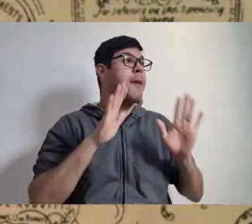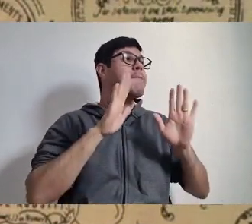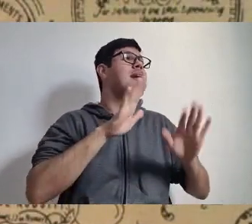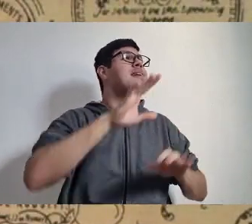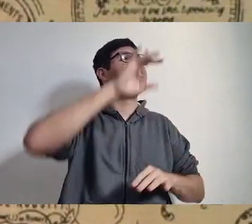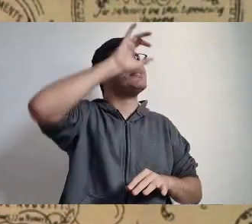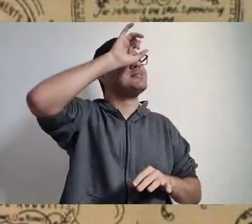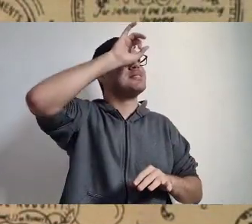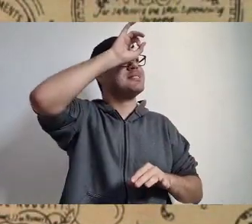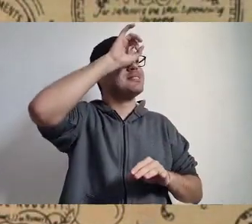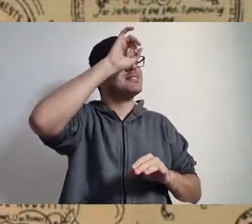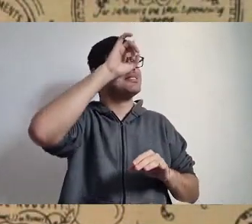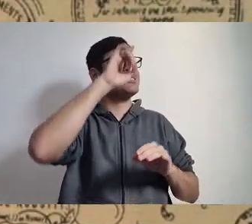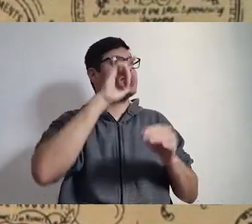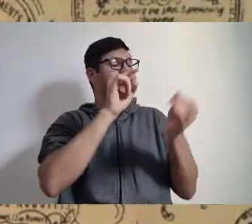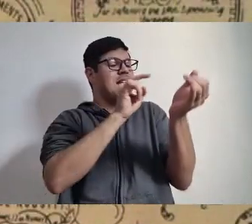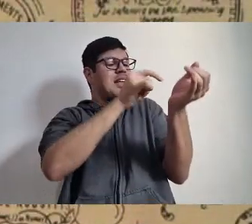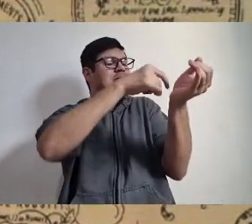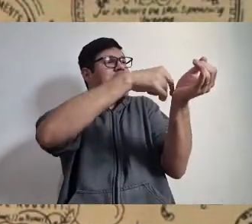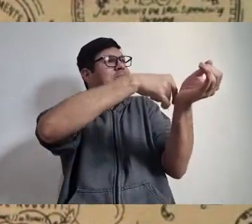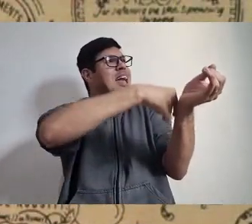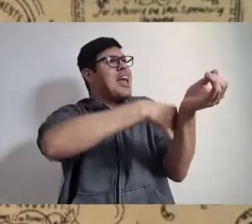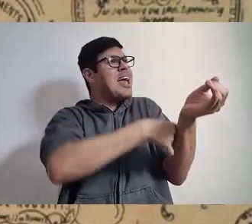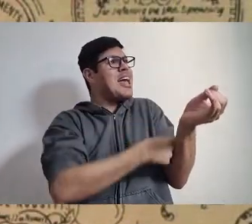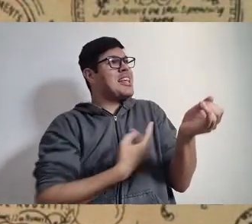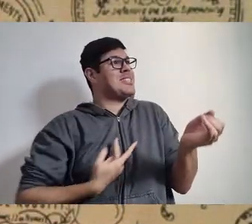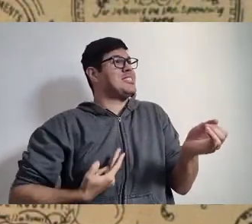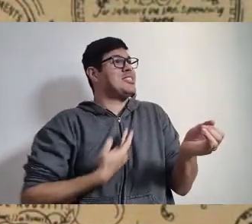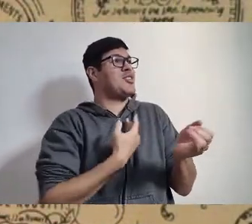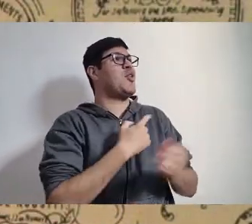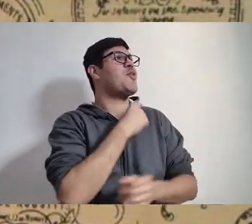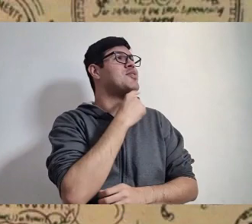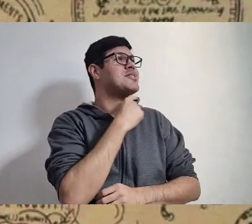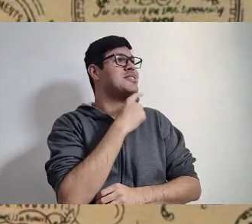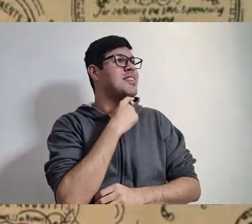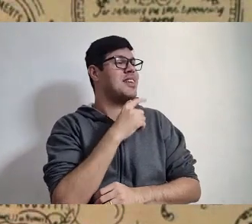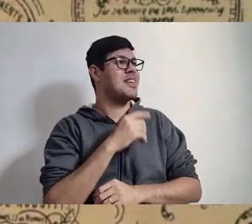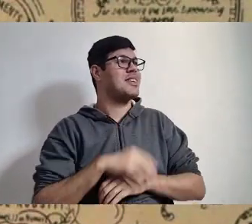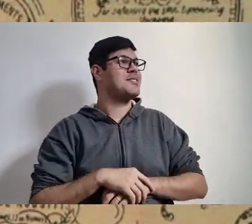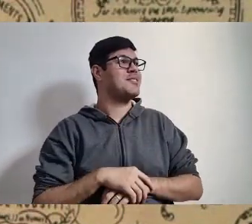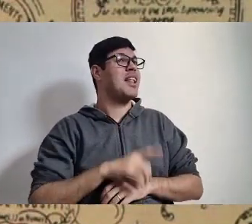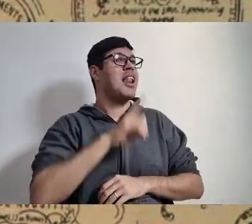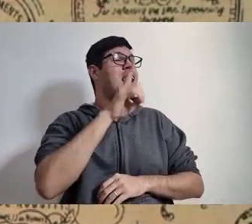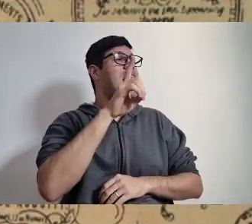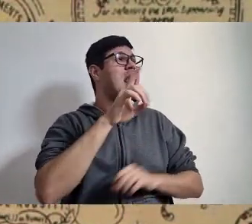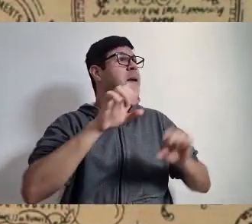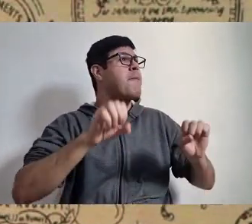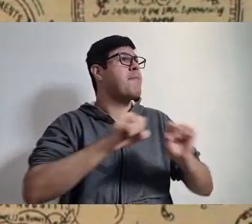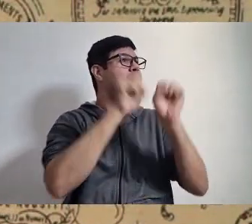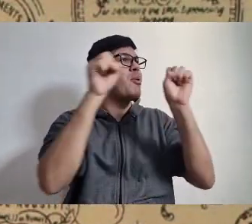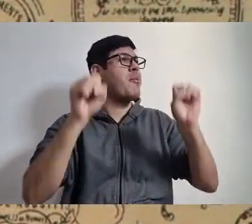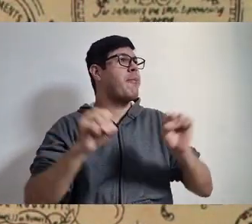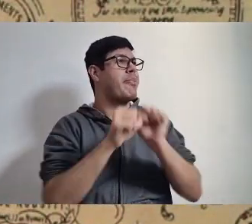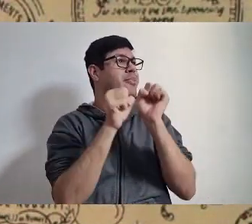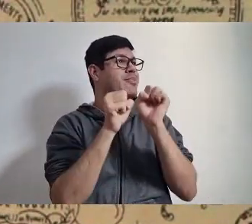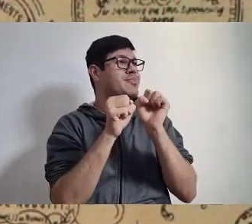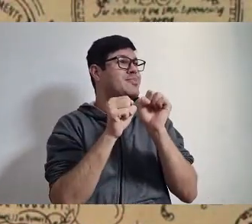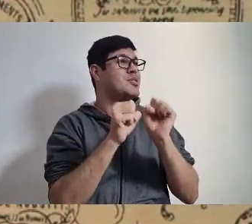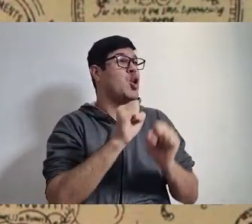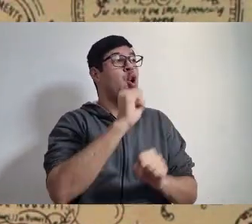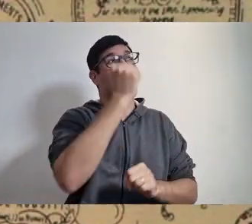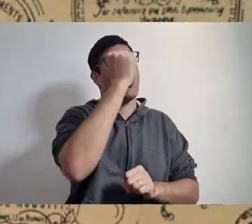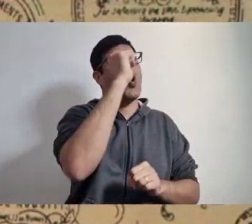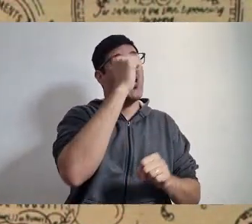exemplo, o cateterismo, está com referência em Piracicaba e Limeira. Lá quebrou o aparelho. Temos 8 na lista de espera